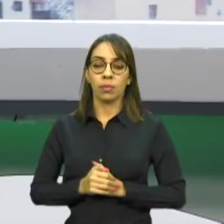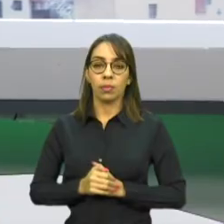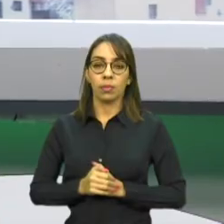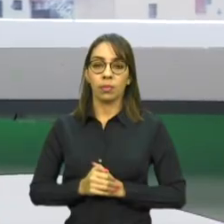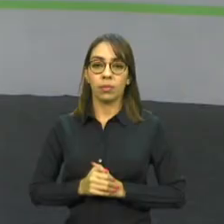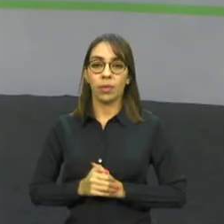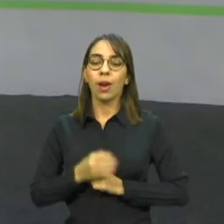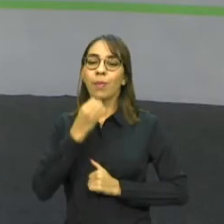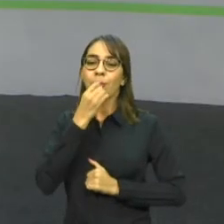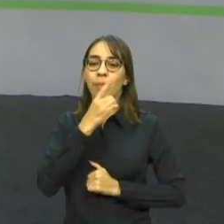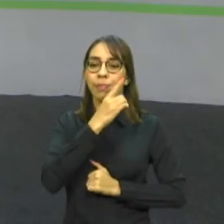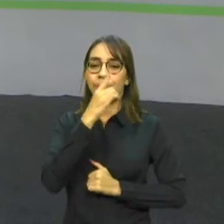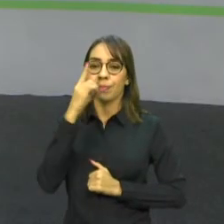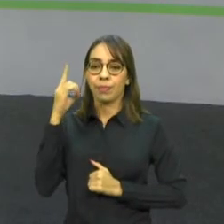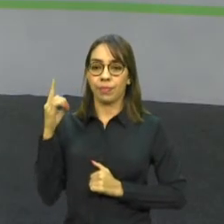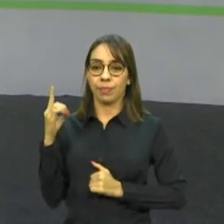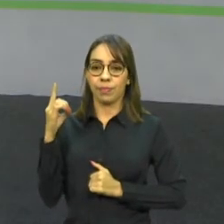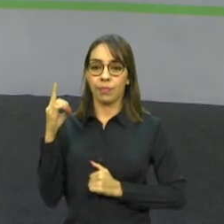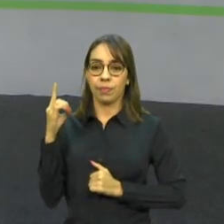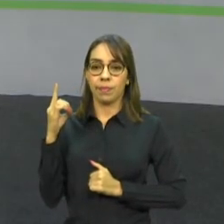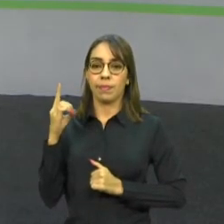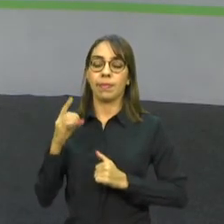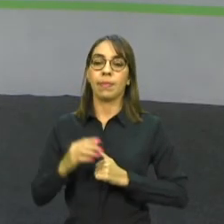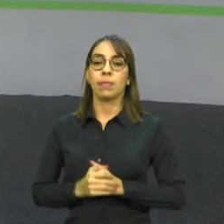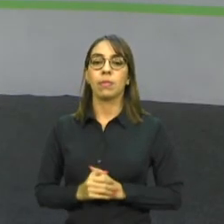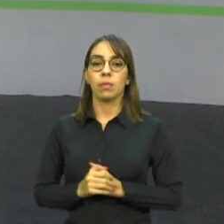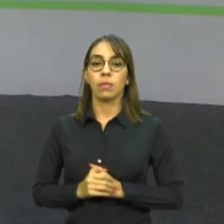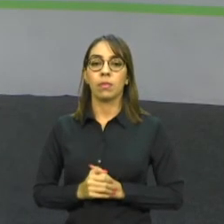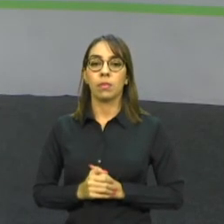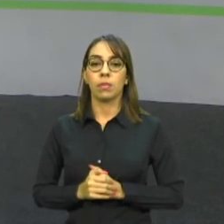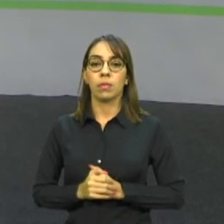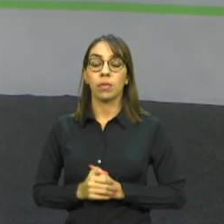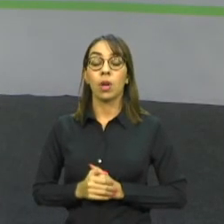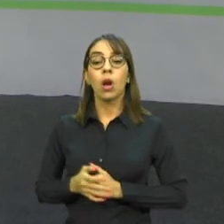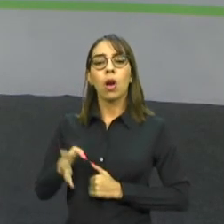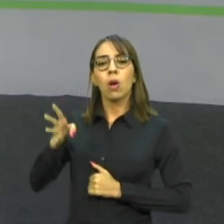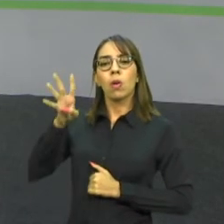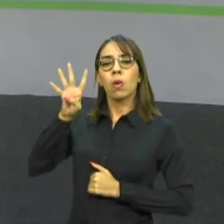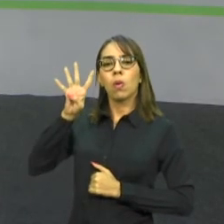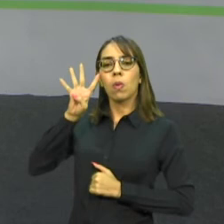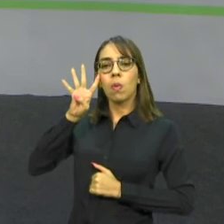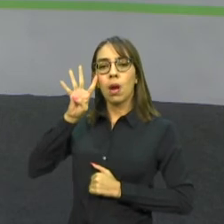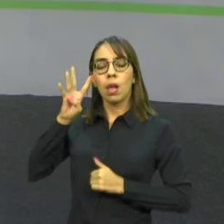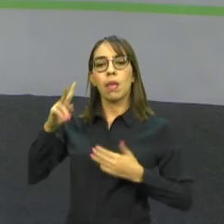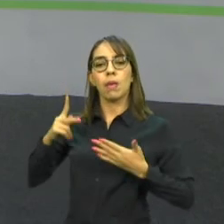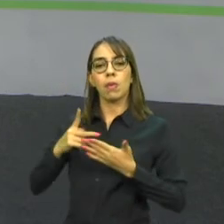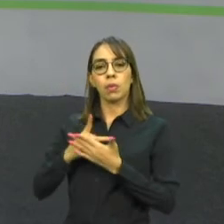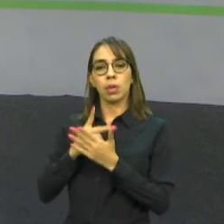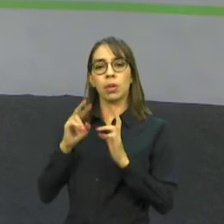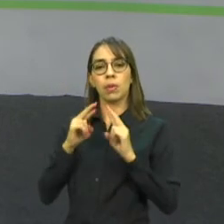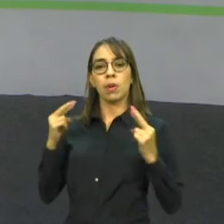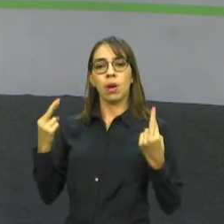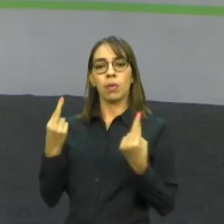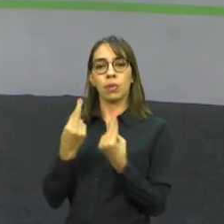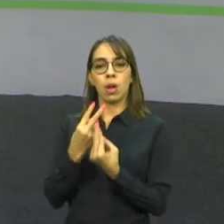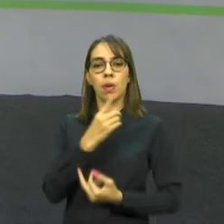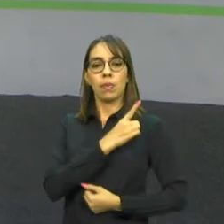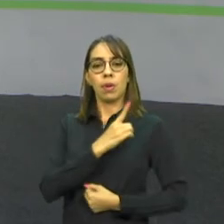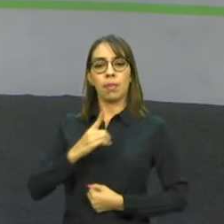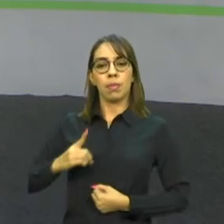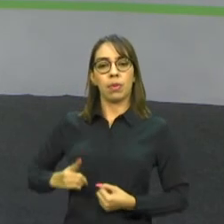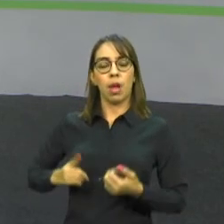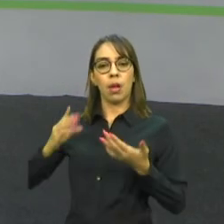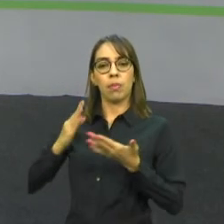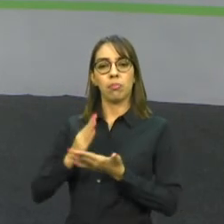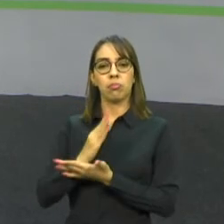Bom dia. Na sessão desta quarta-feira, os deputados aprovaram um projeto de lei do Executivo que